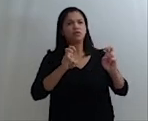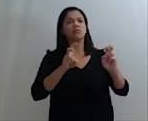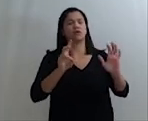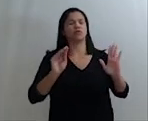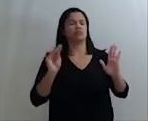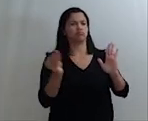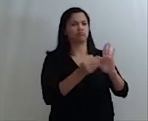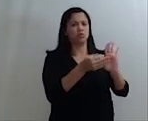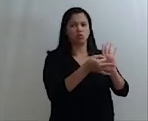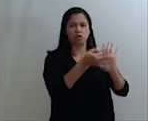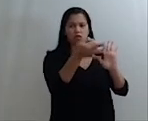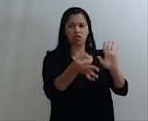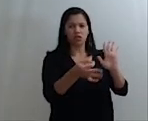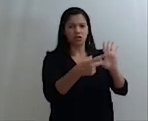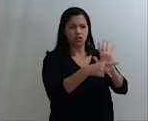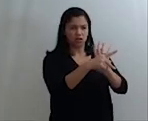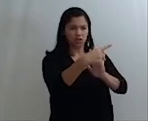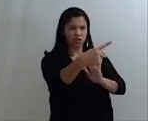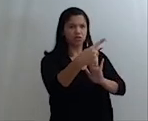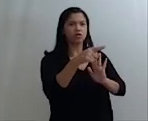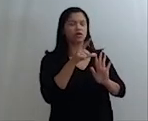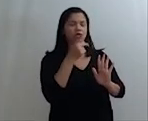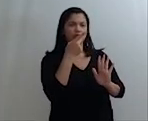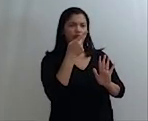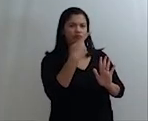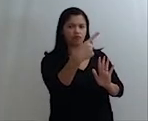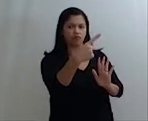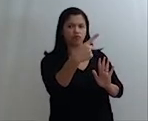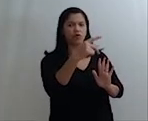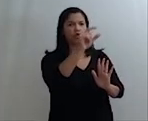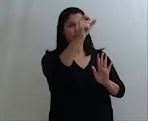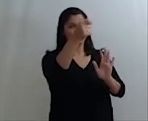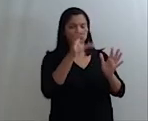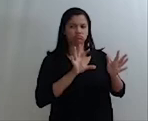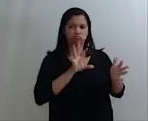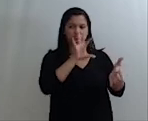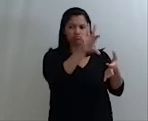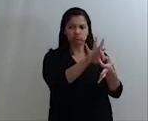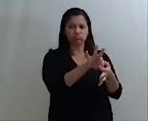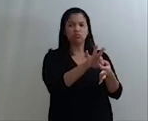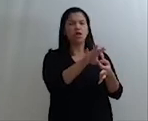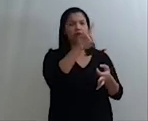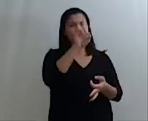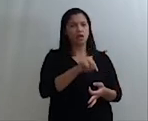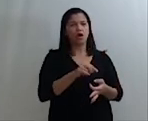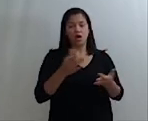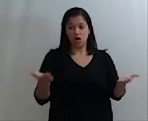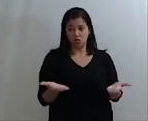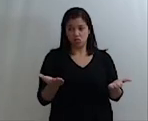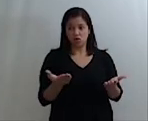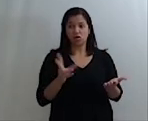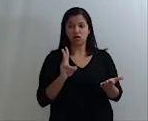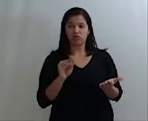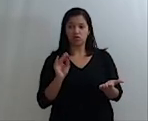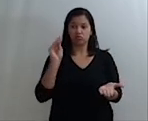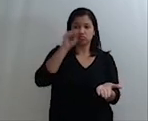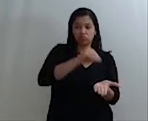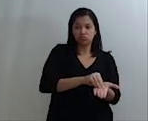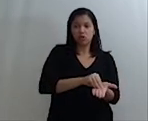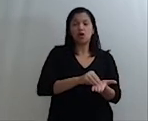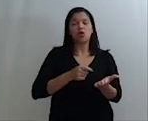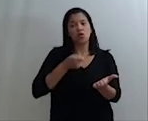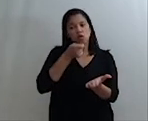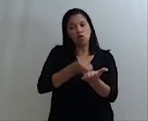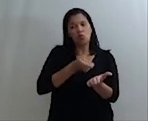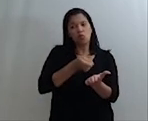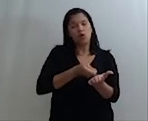a essa a essa tendência nossa né de agora consolidada de mudar essa realidade então